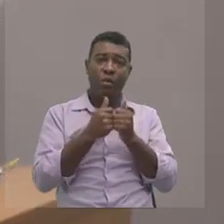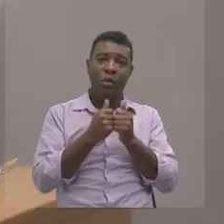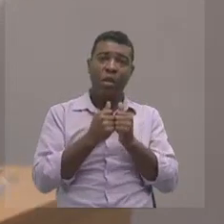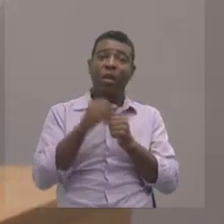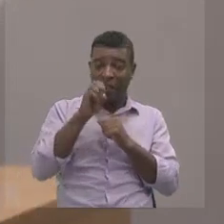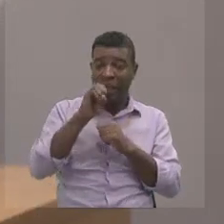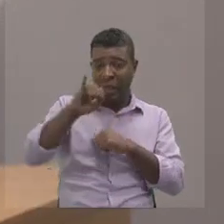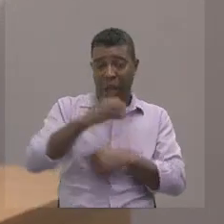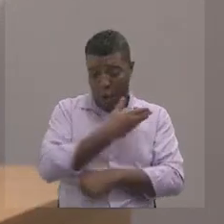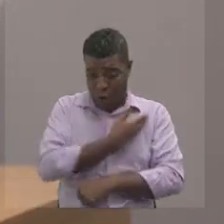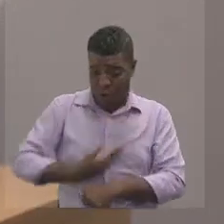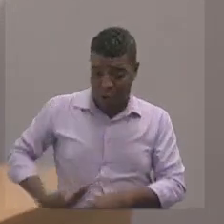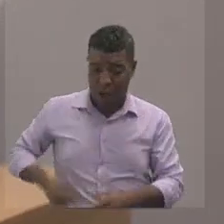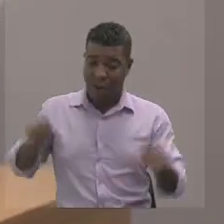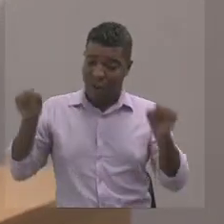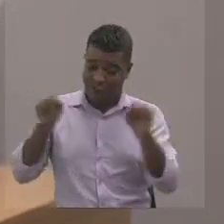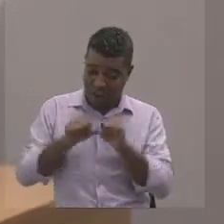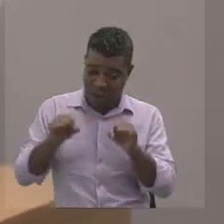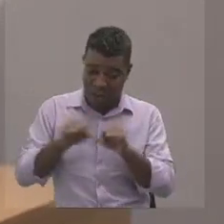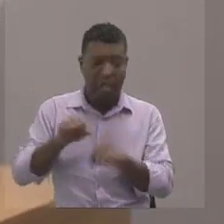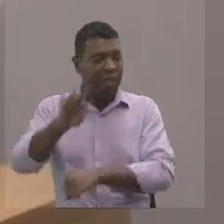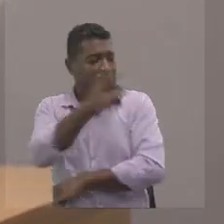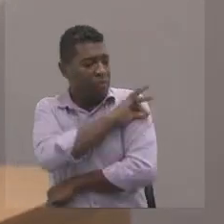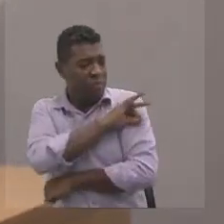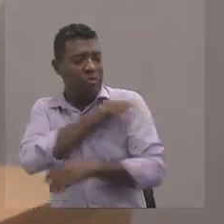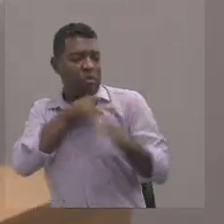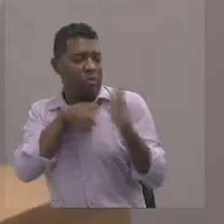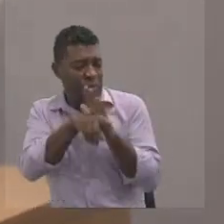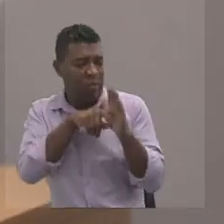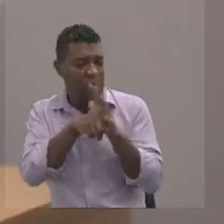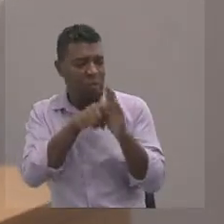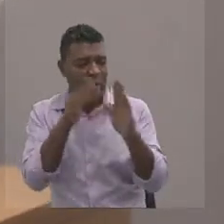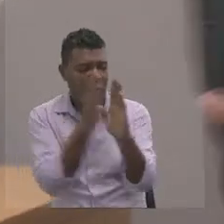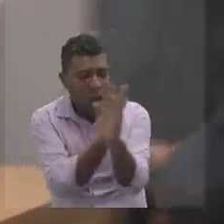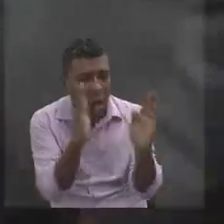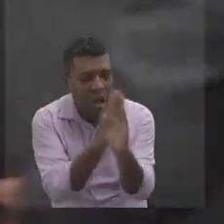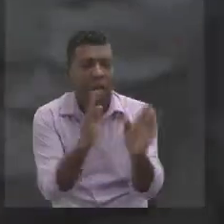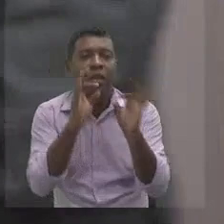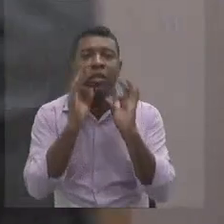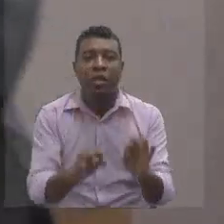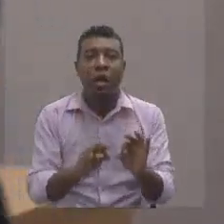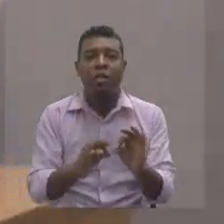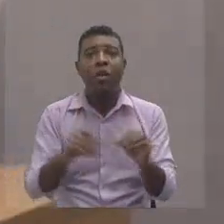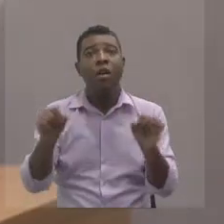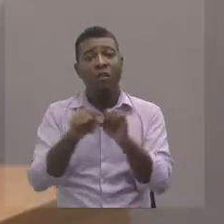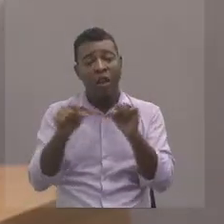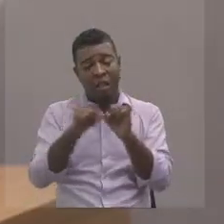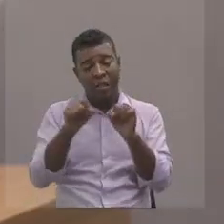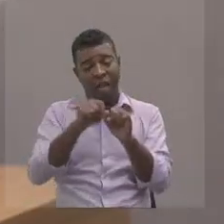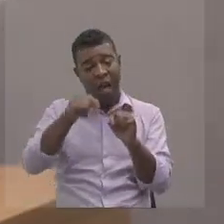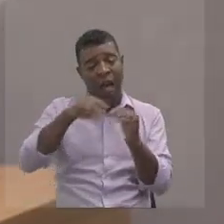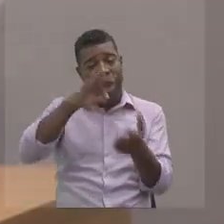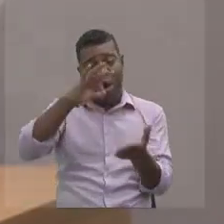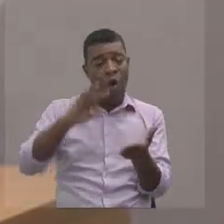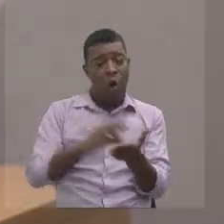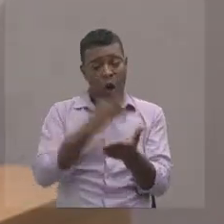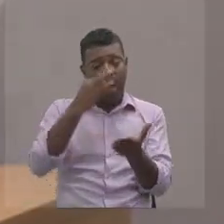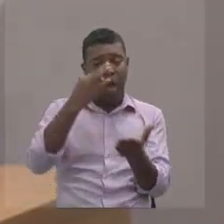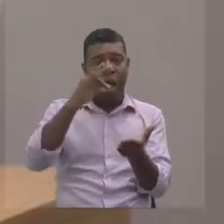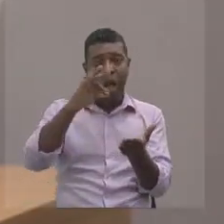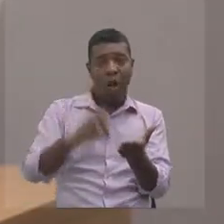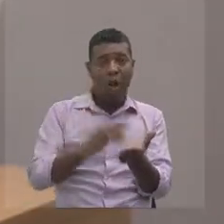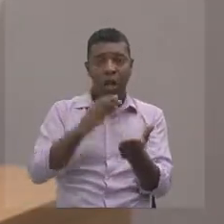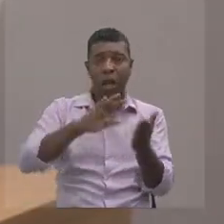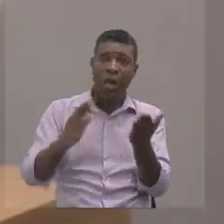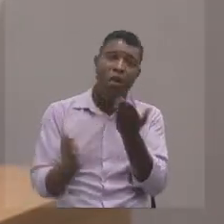e inclusive pudesse propor uma repactuação desse contrato a partir da declaração de